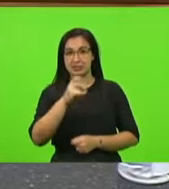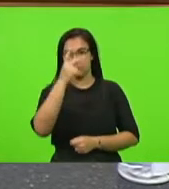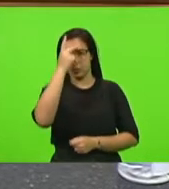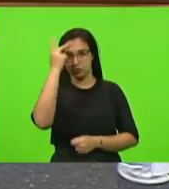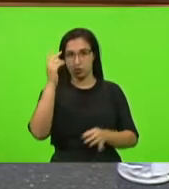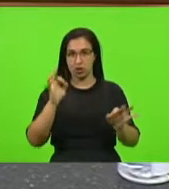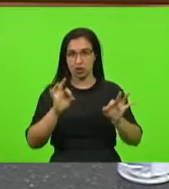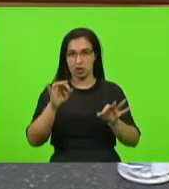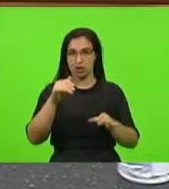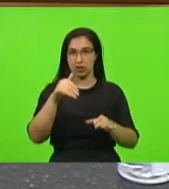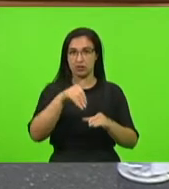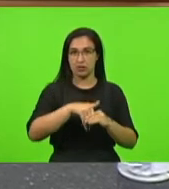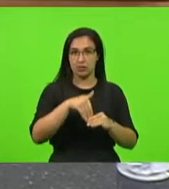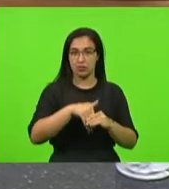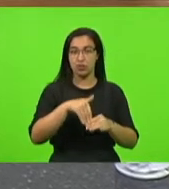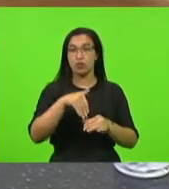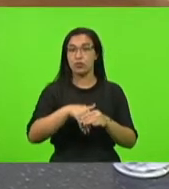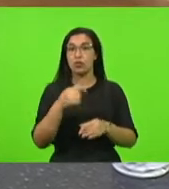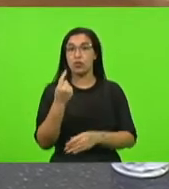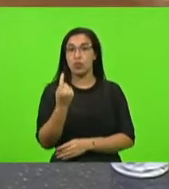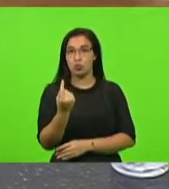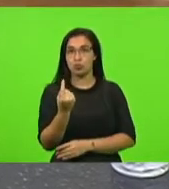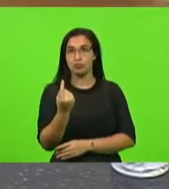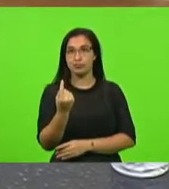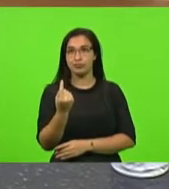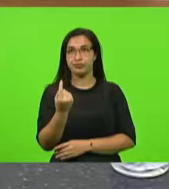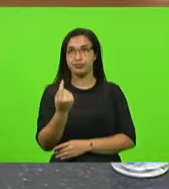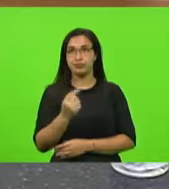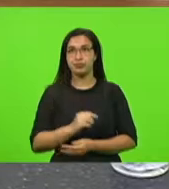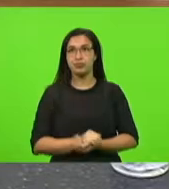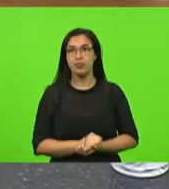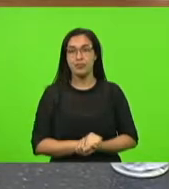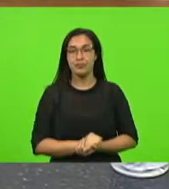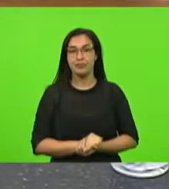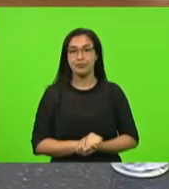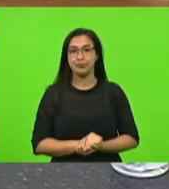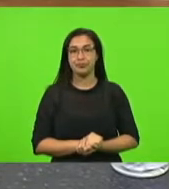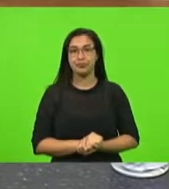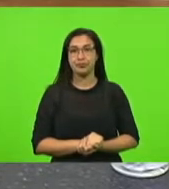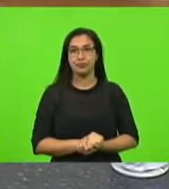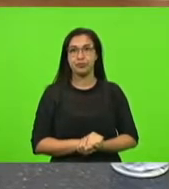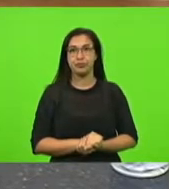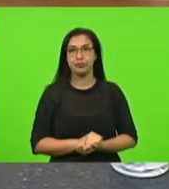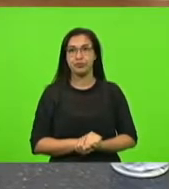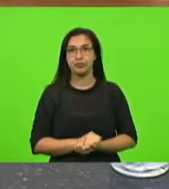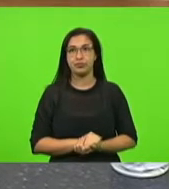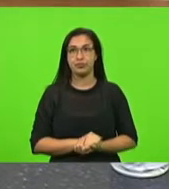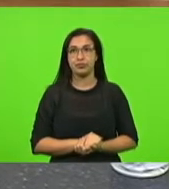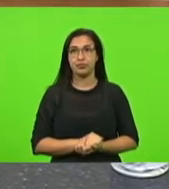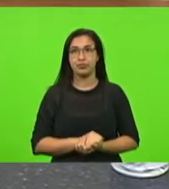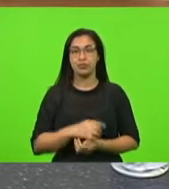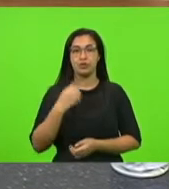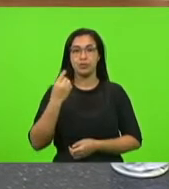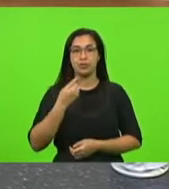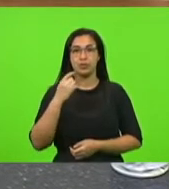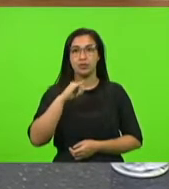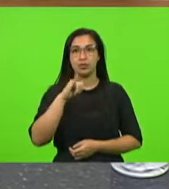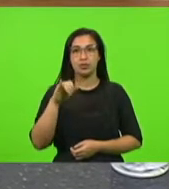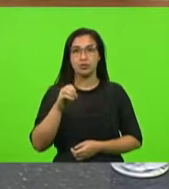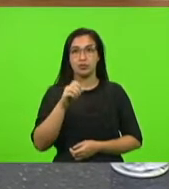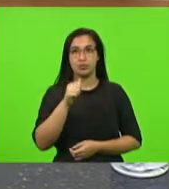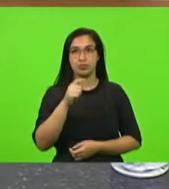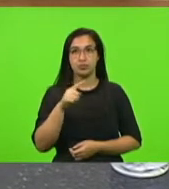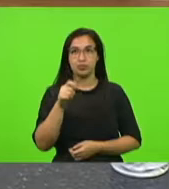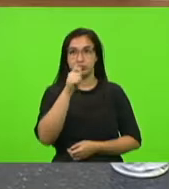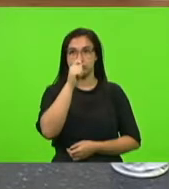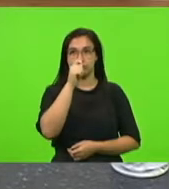que votasse um já há algum tempo, o vereador Lucas. Obrigado, deputado João. Até há pouco